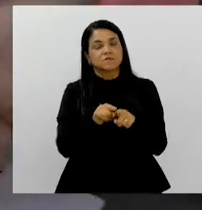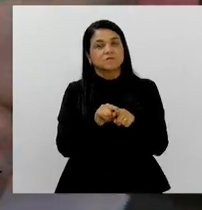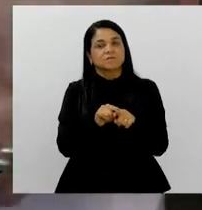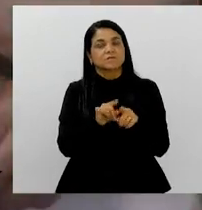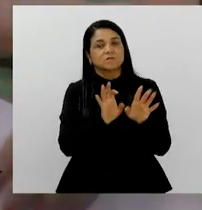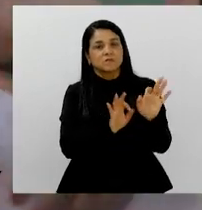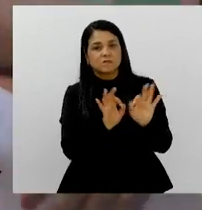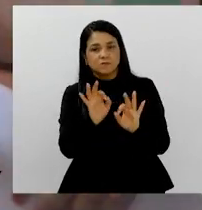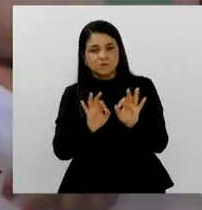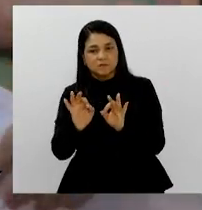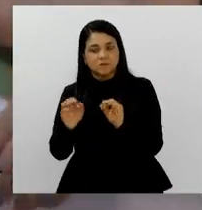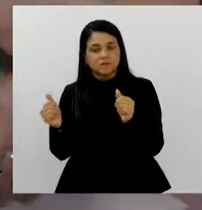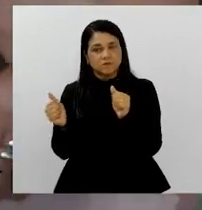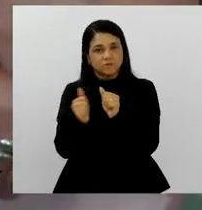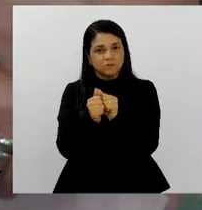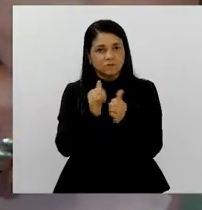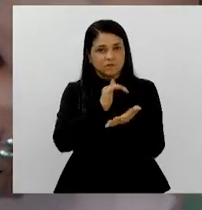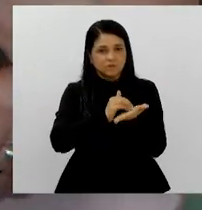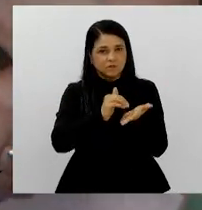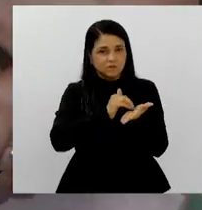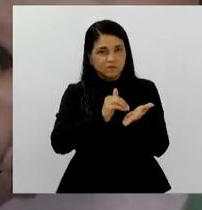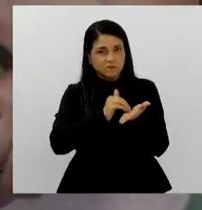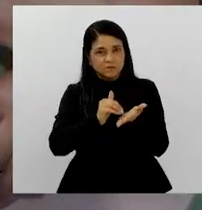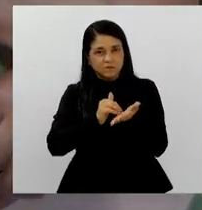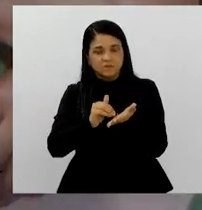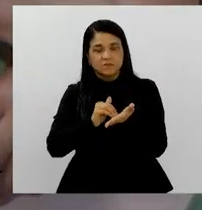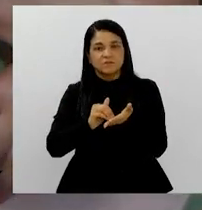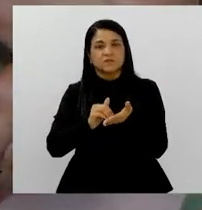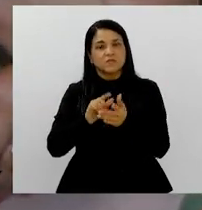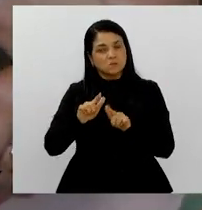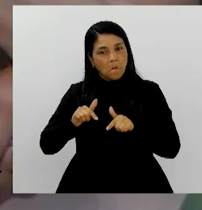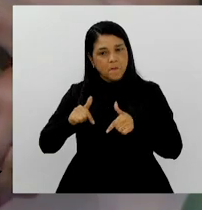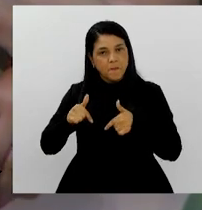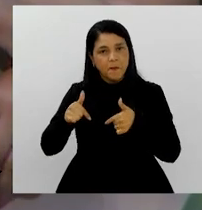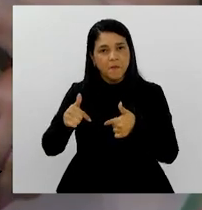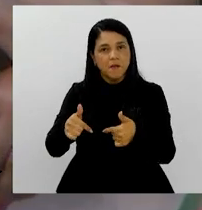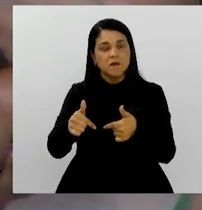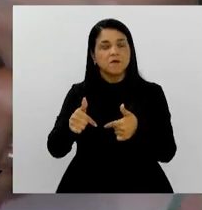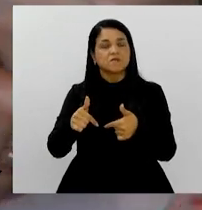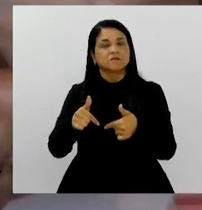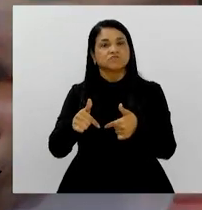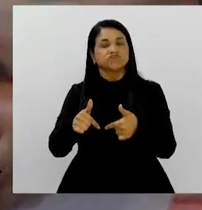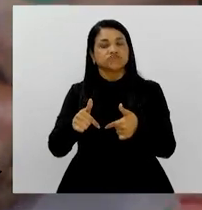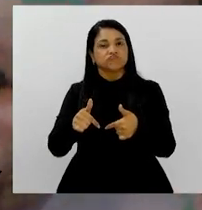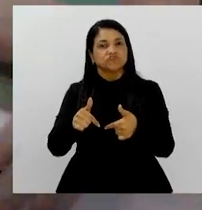com a nossa secretaria uma relação de muito proatividade no sentido de